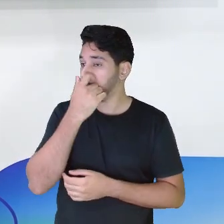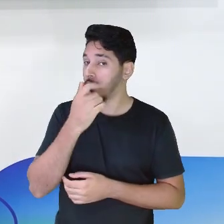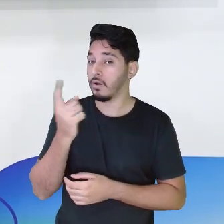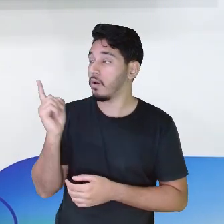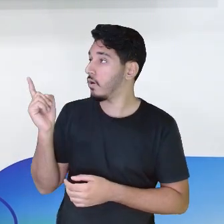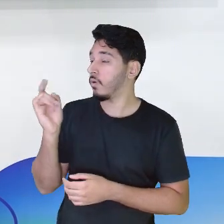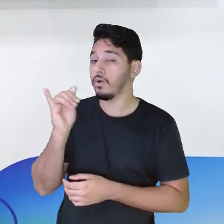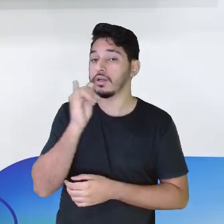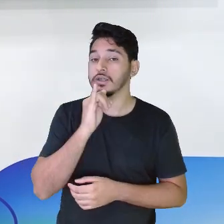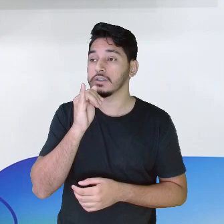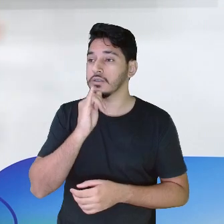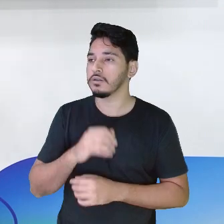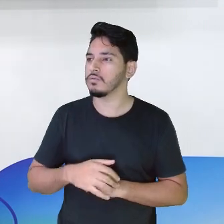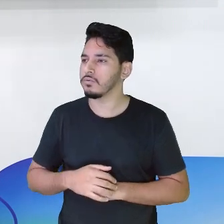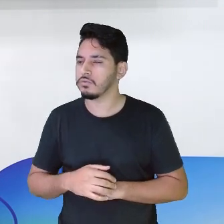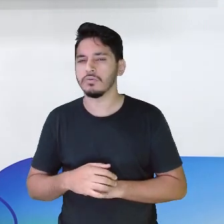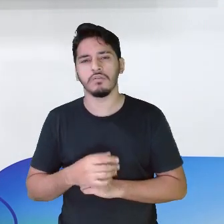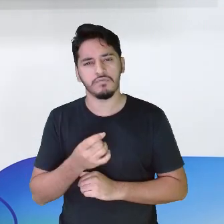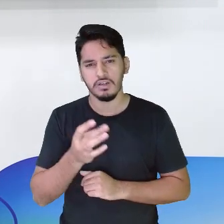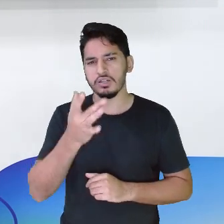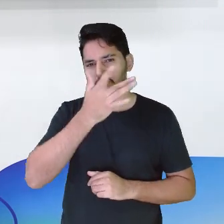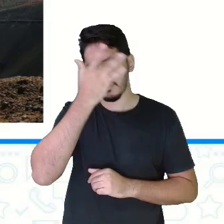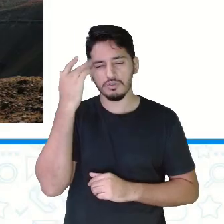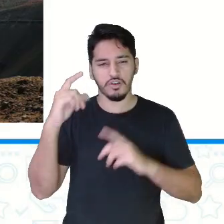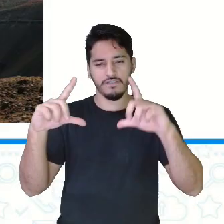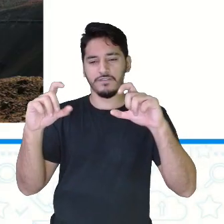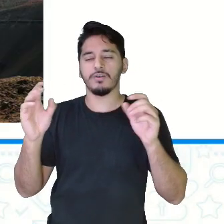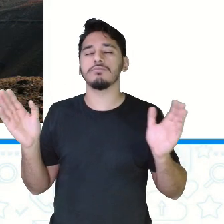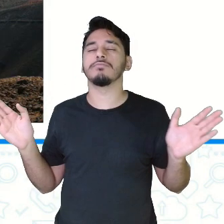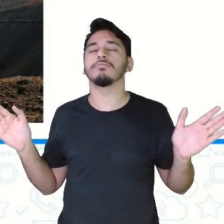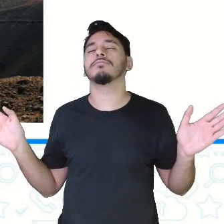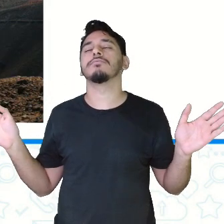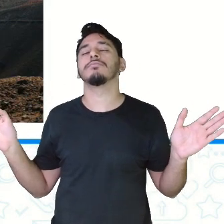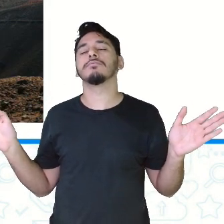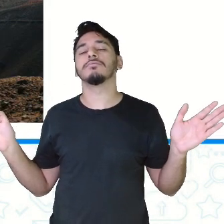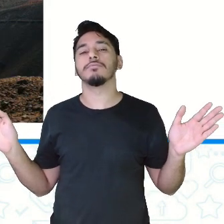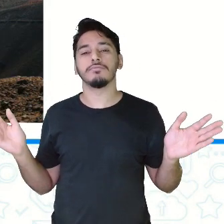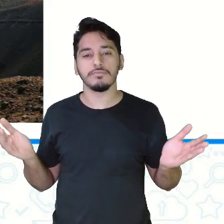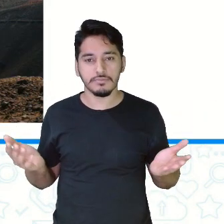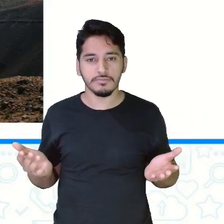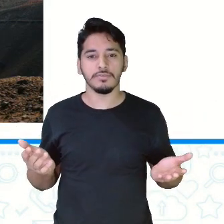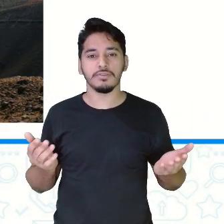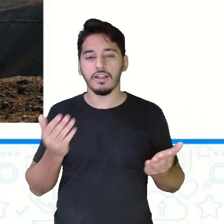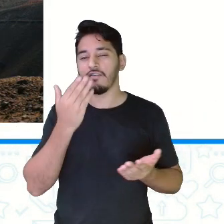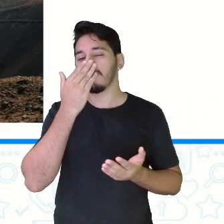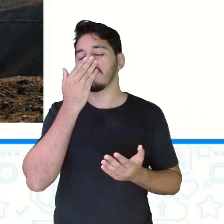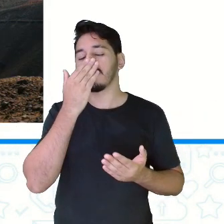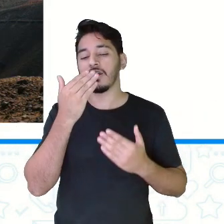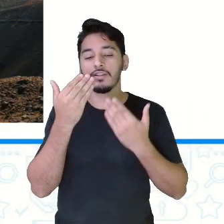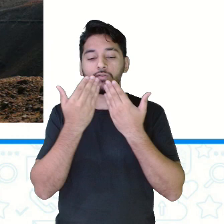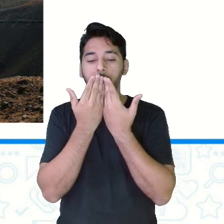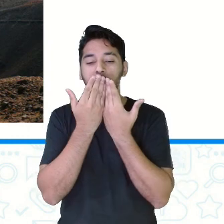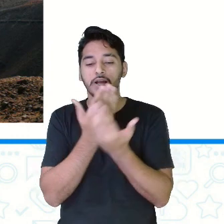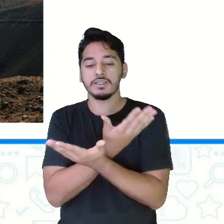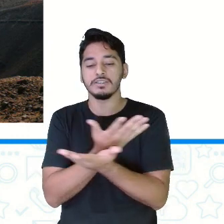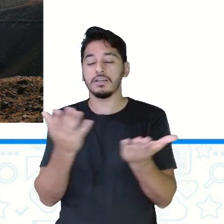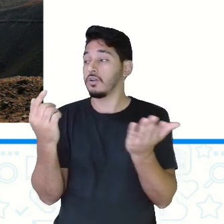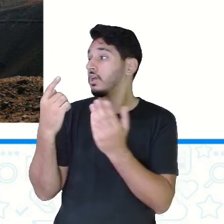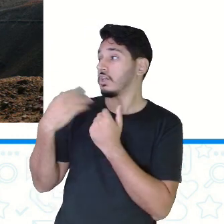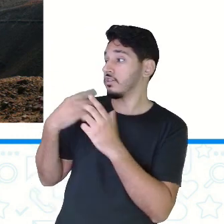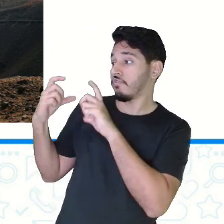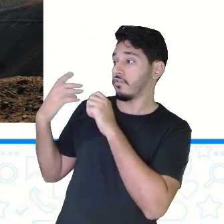Olha o exemplo aqui, ó. Muita gente gosta de tirar foto assim também, né? Está na frente de uma paisagem aí.